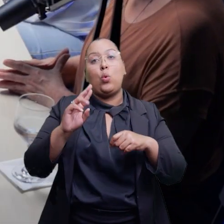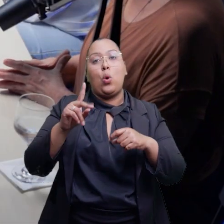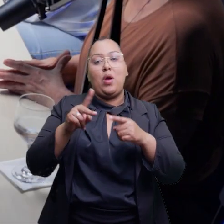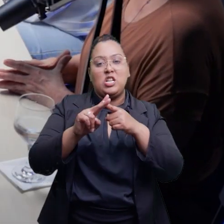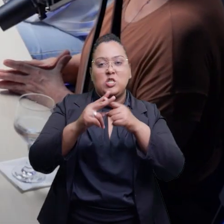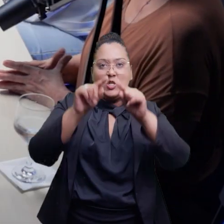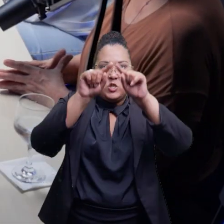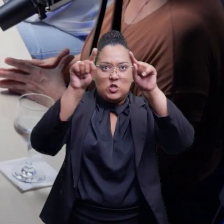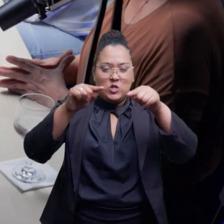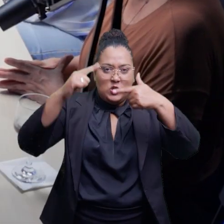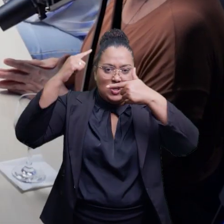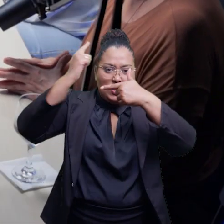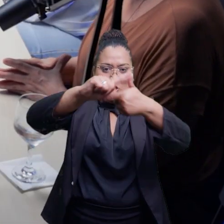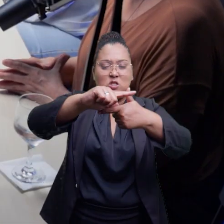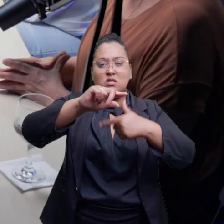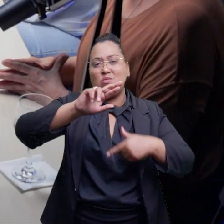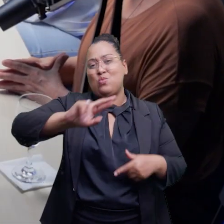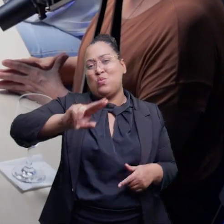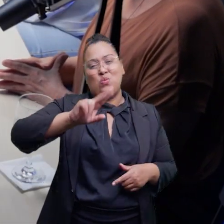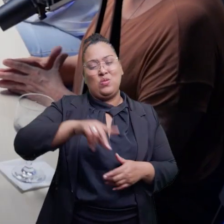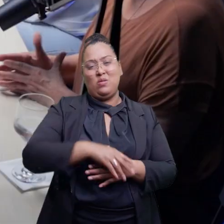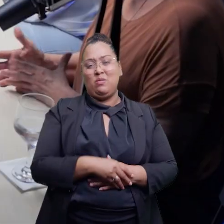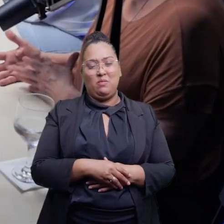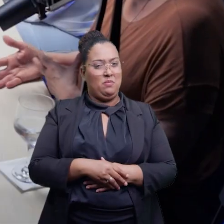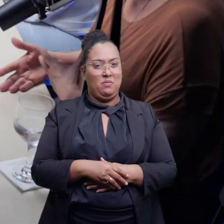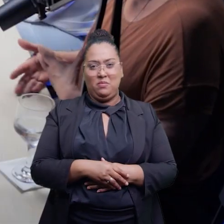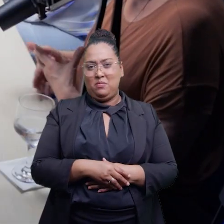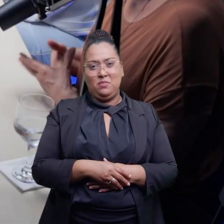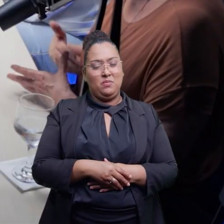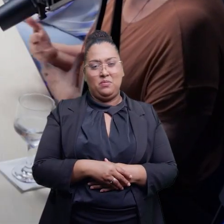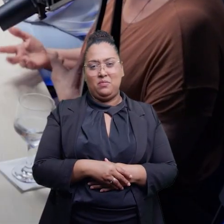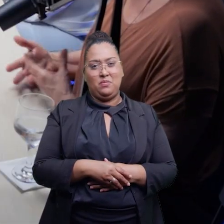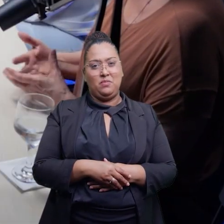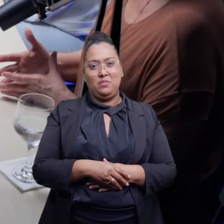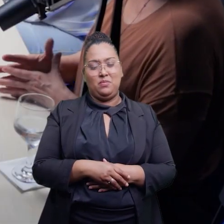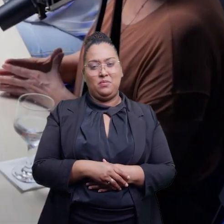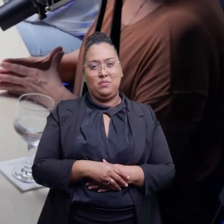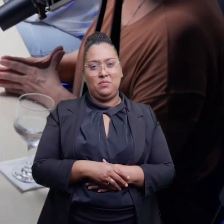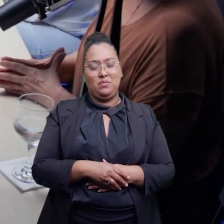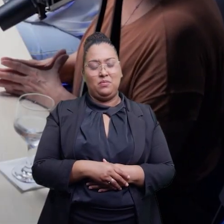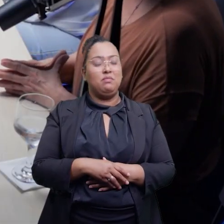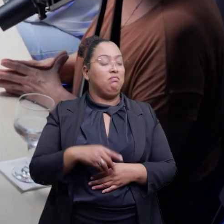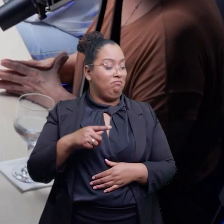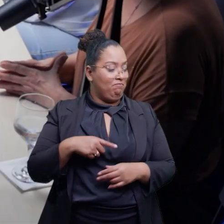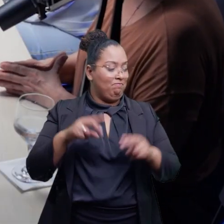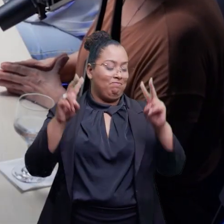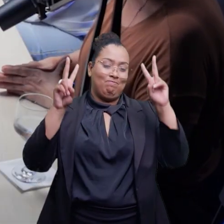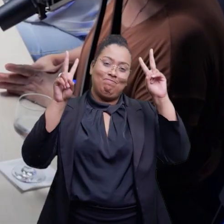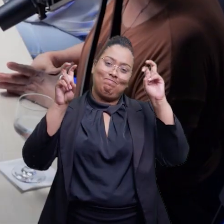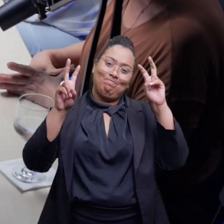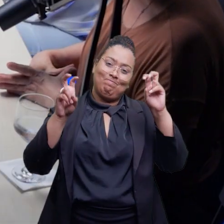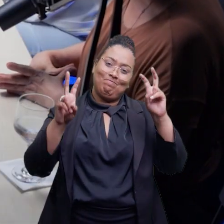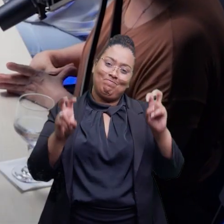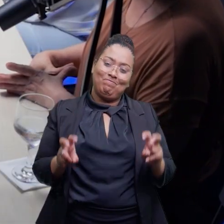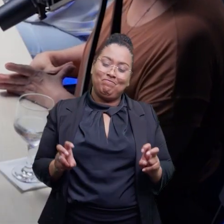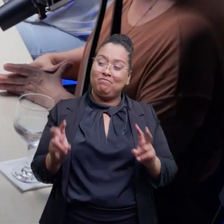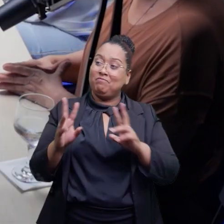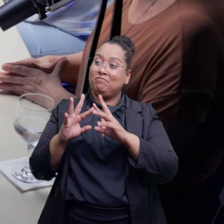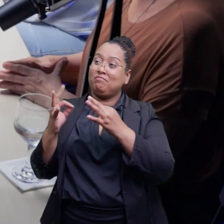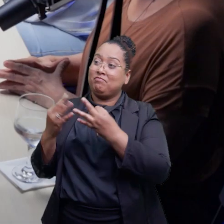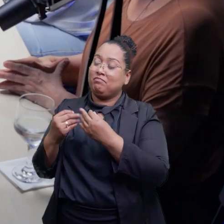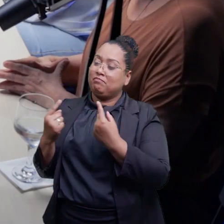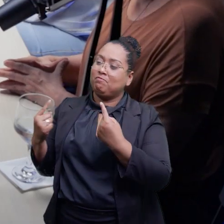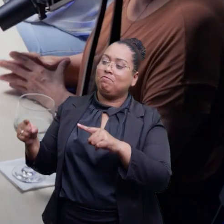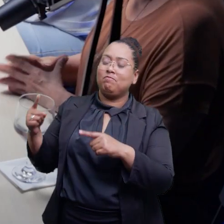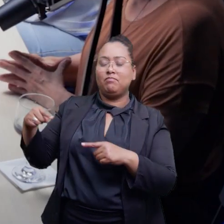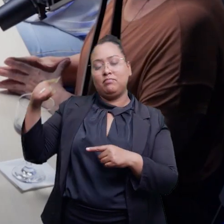não é moldagem, né? Então a gente lida com todas essas questões e coloca